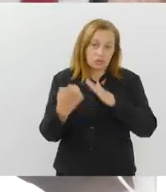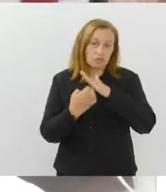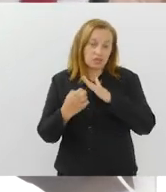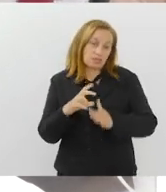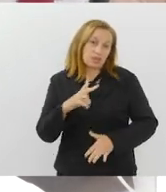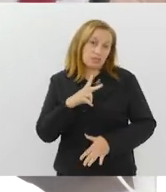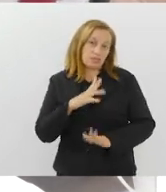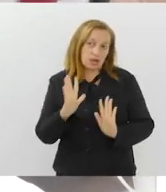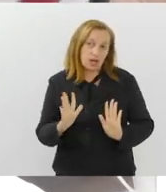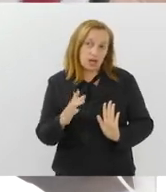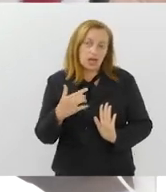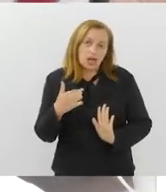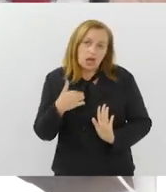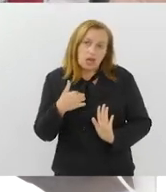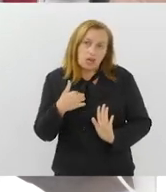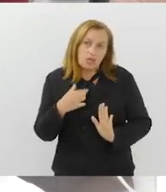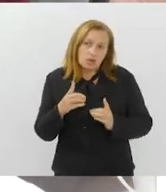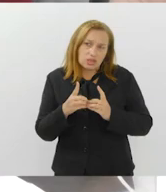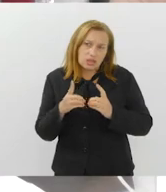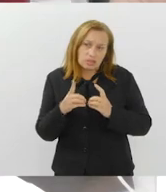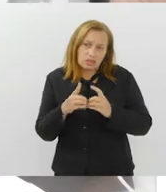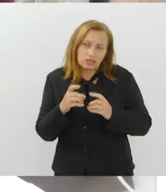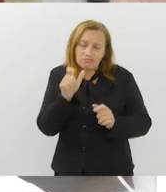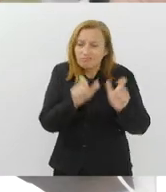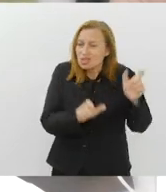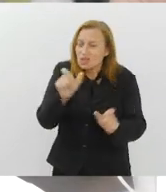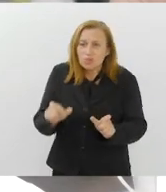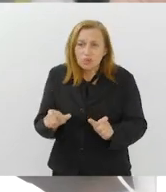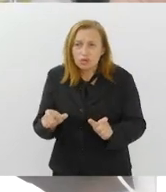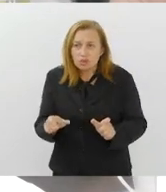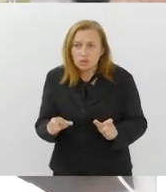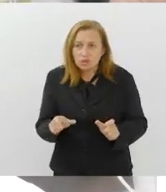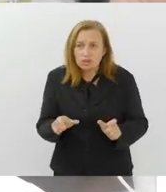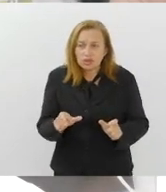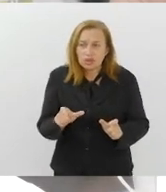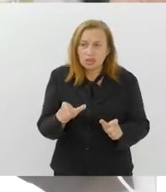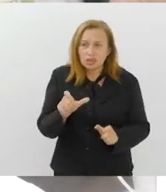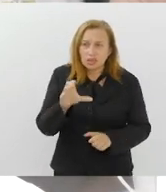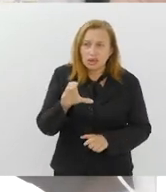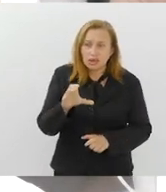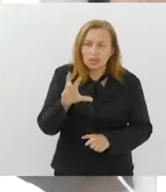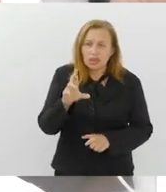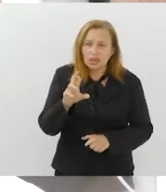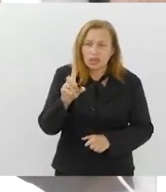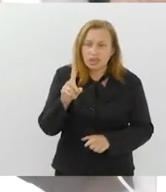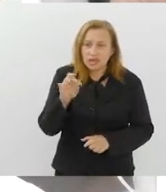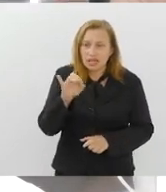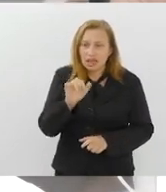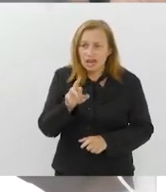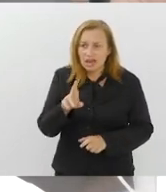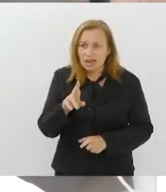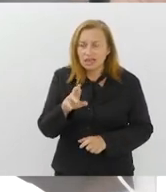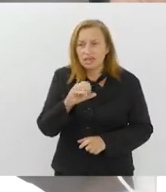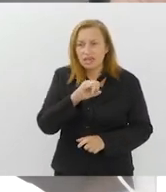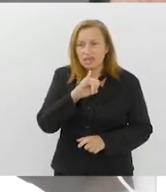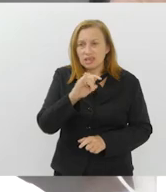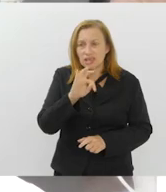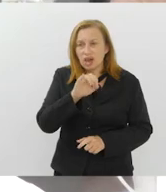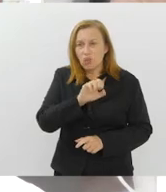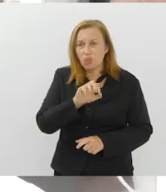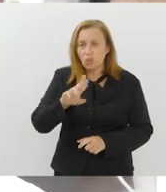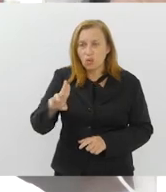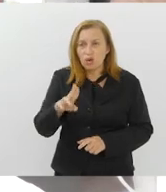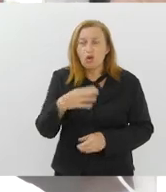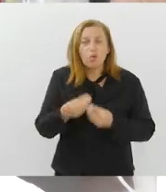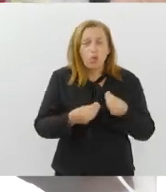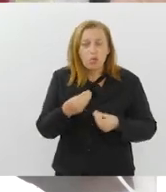muito do meu atendimento foi atendendo pessoas. Credicard, Itaú, enfim. Como é que pode um